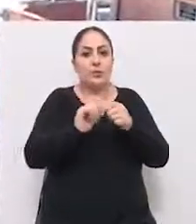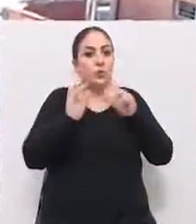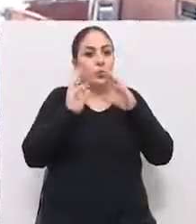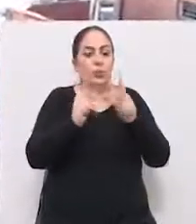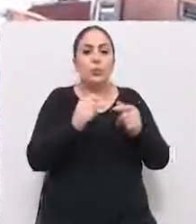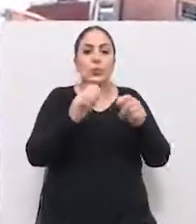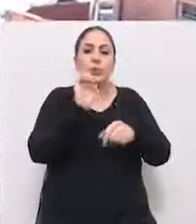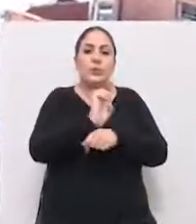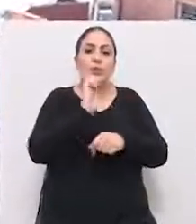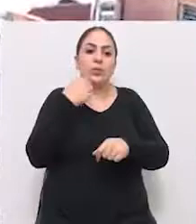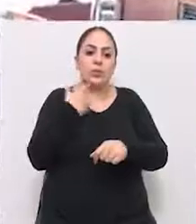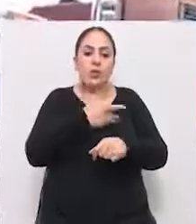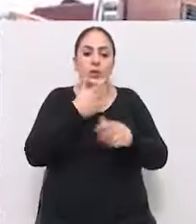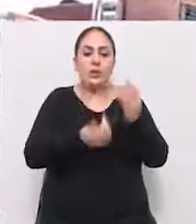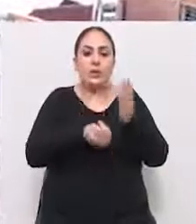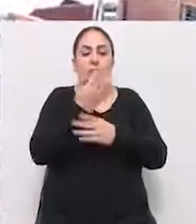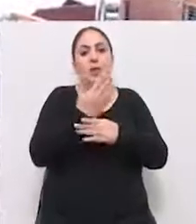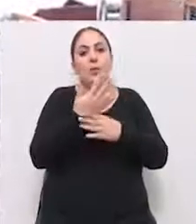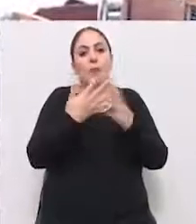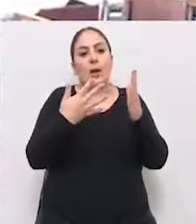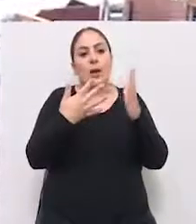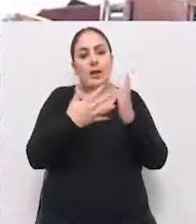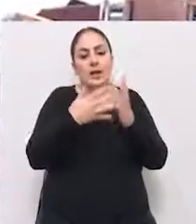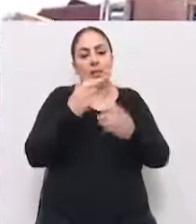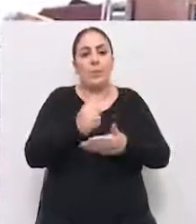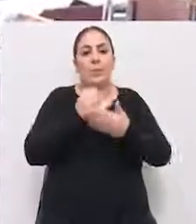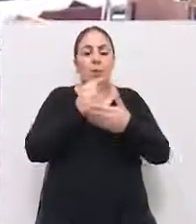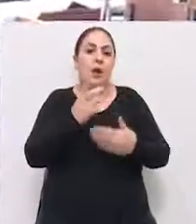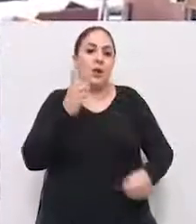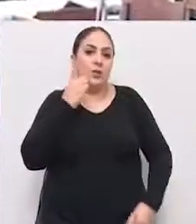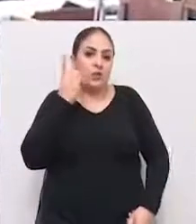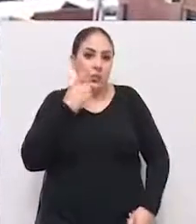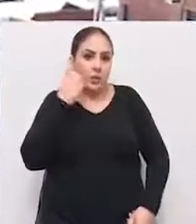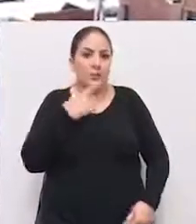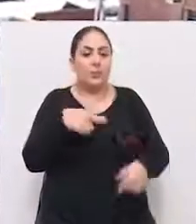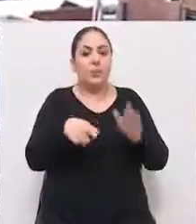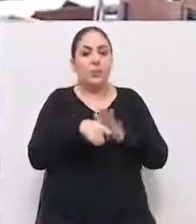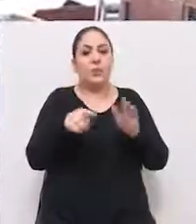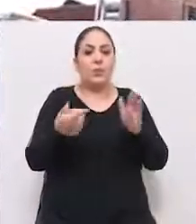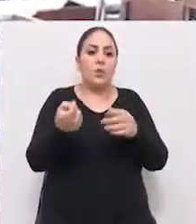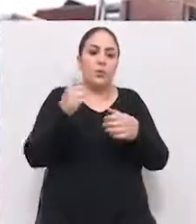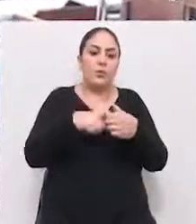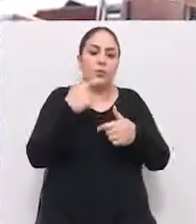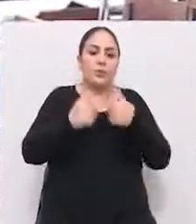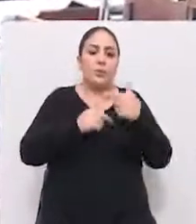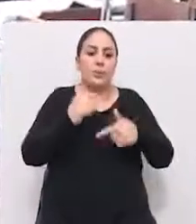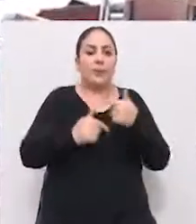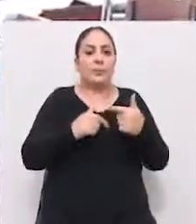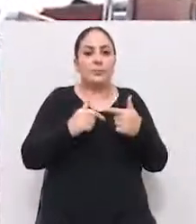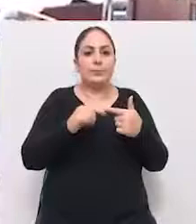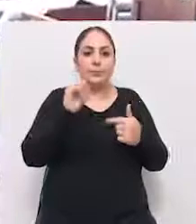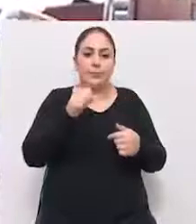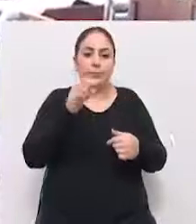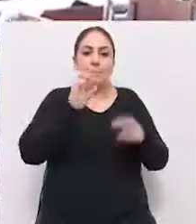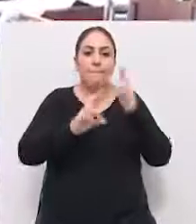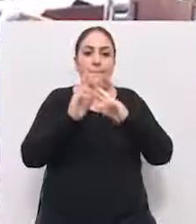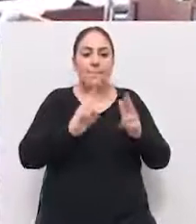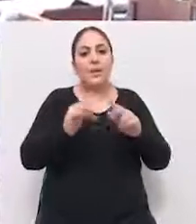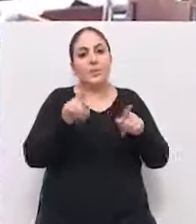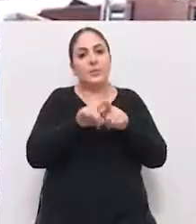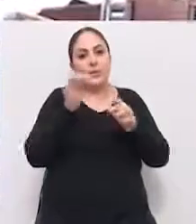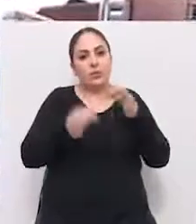está afetando todo o Estado e assim nós vamos criar uma rede de apoio aos advogados e, retomando os trabalhos, com certeza